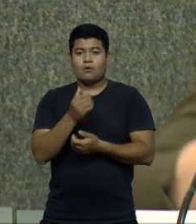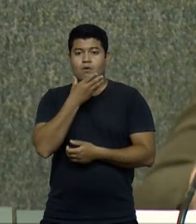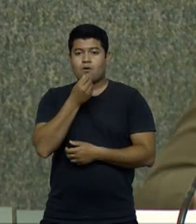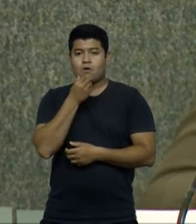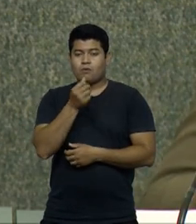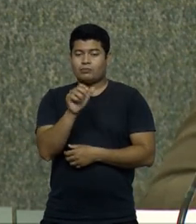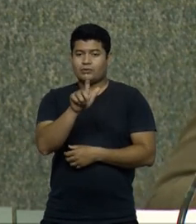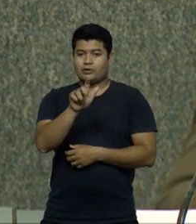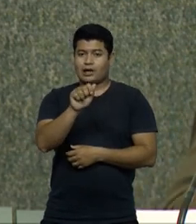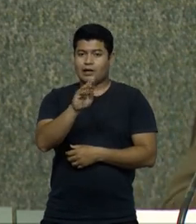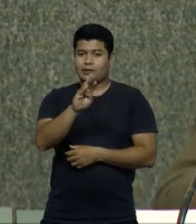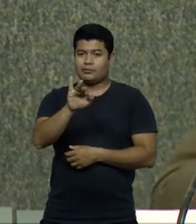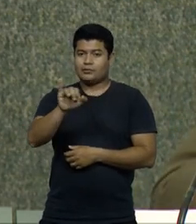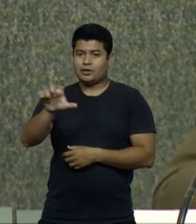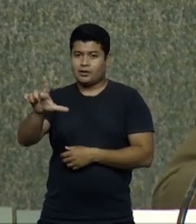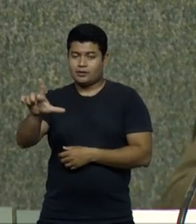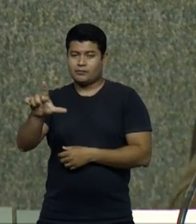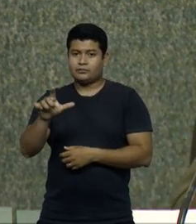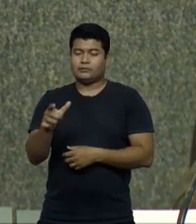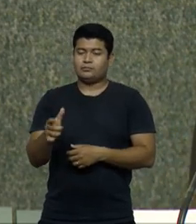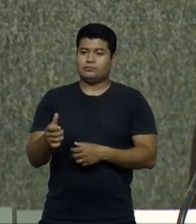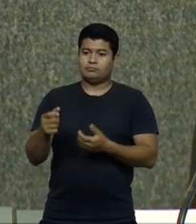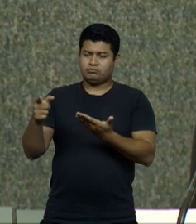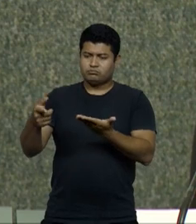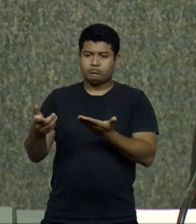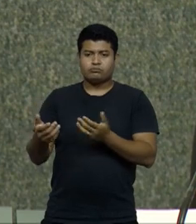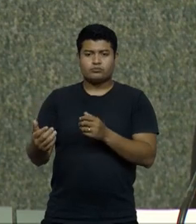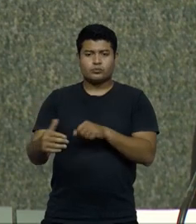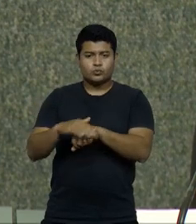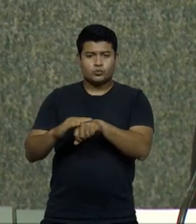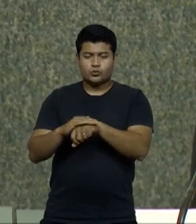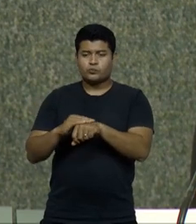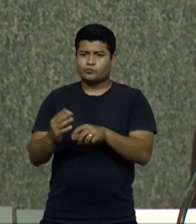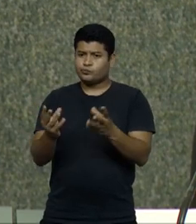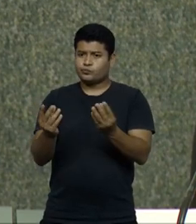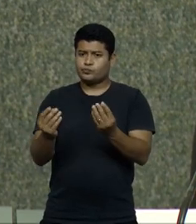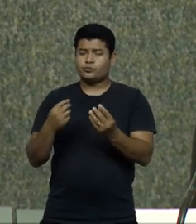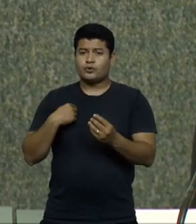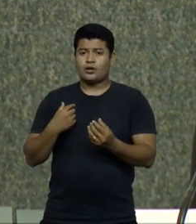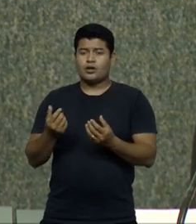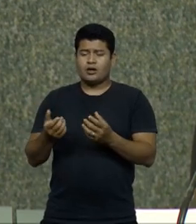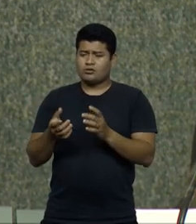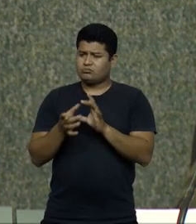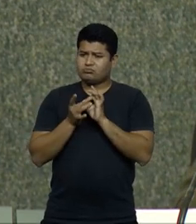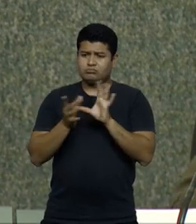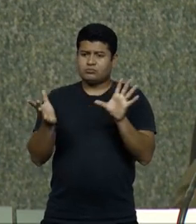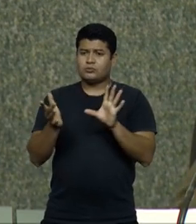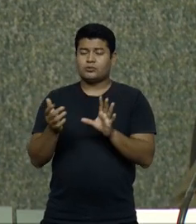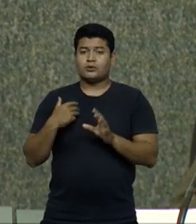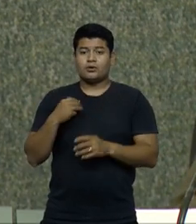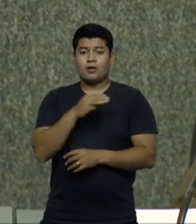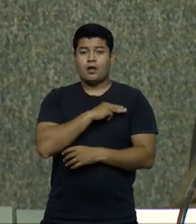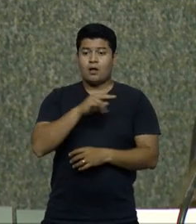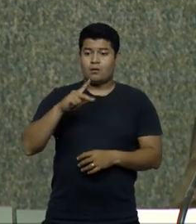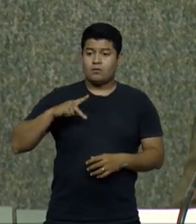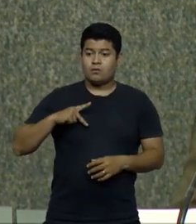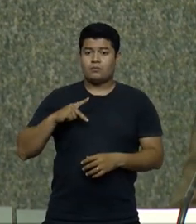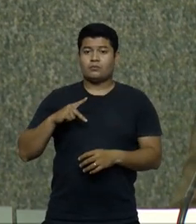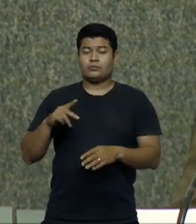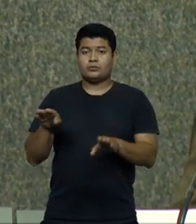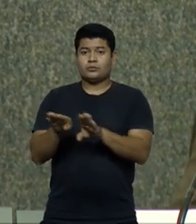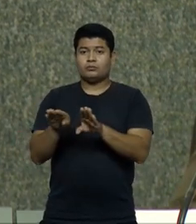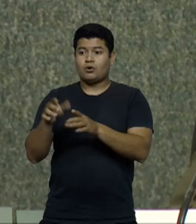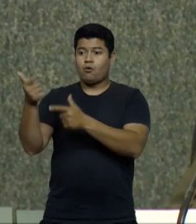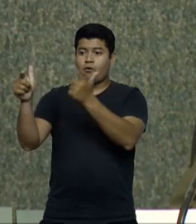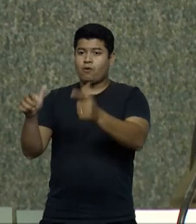sede com a qual Também temos dialogado muito né Desse diálogo Franco aberto entre o ministério público e as demais